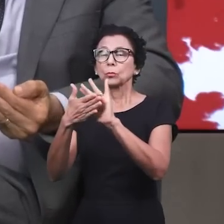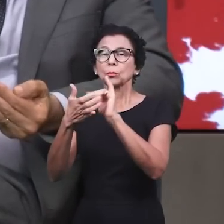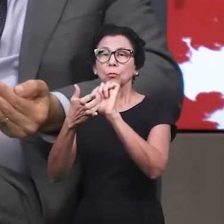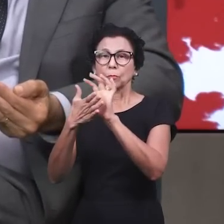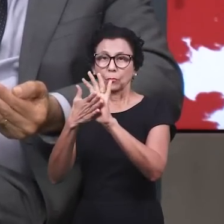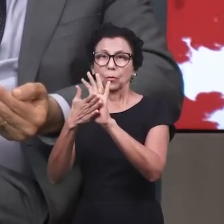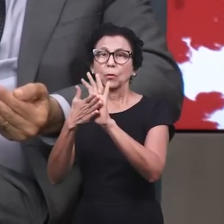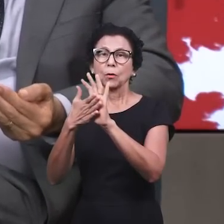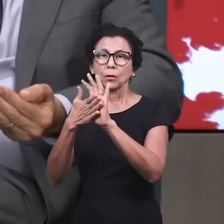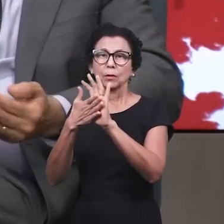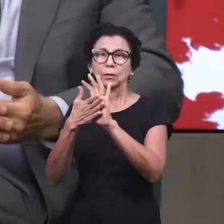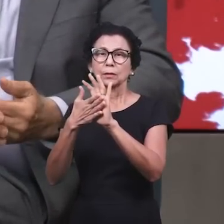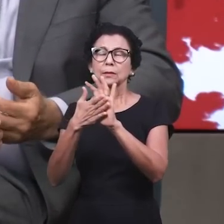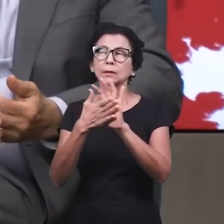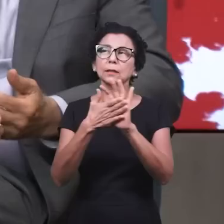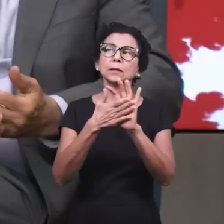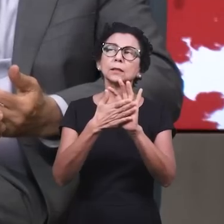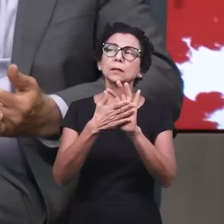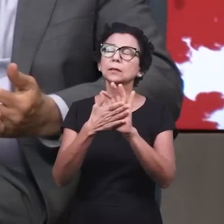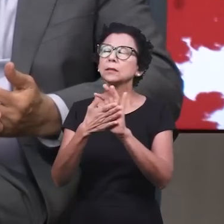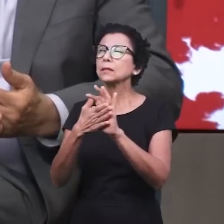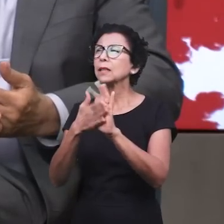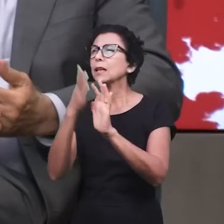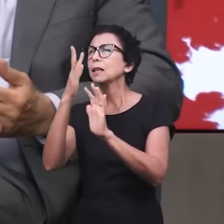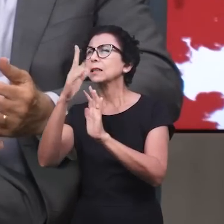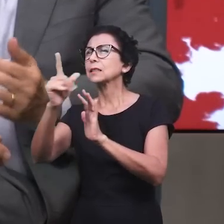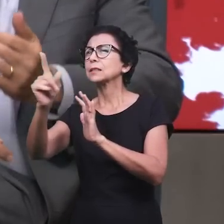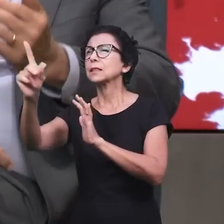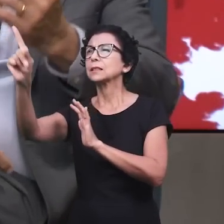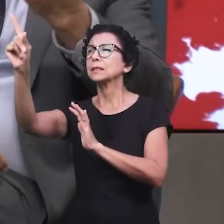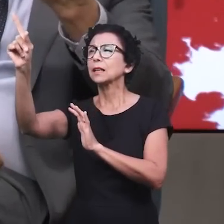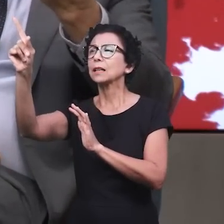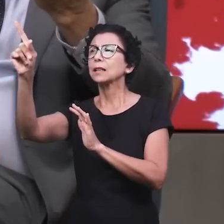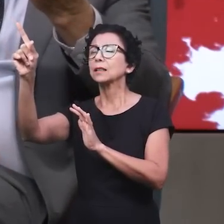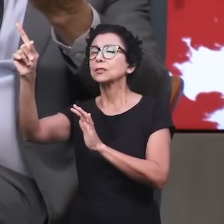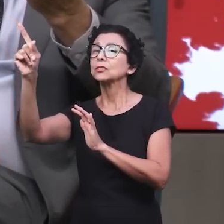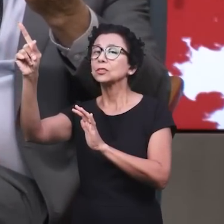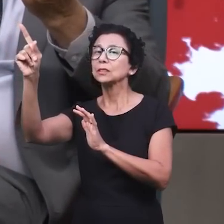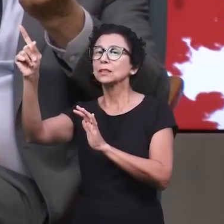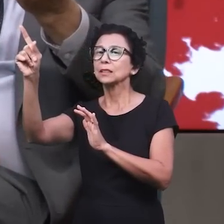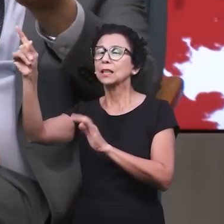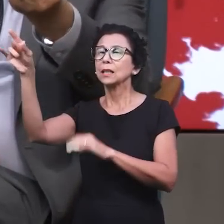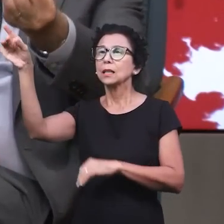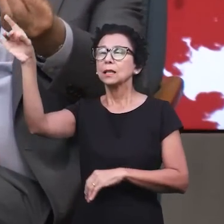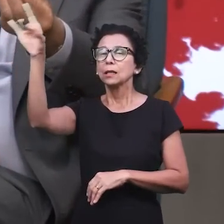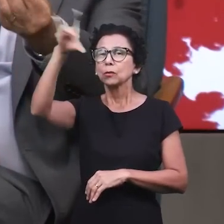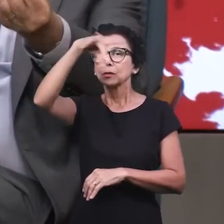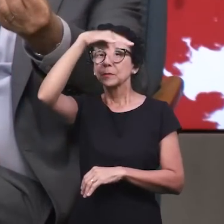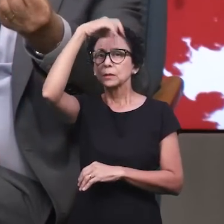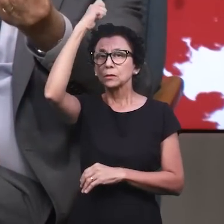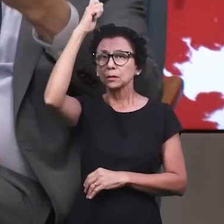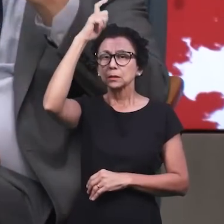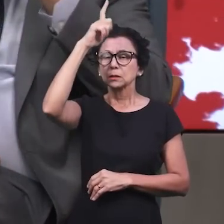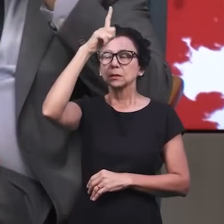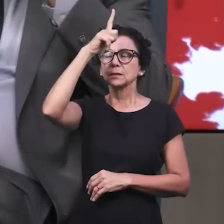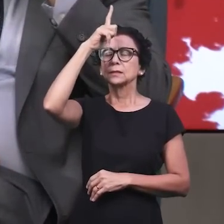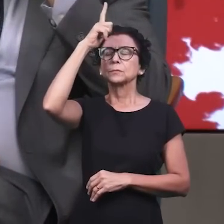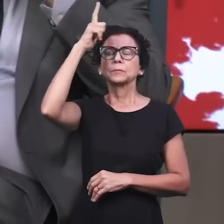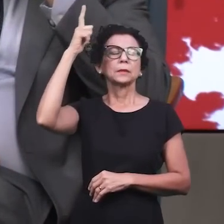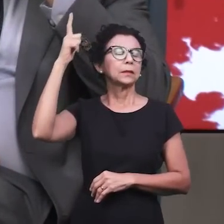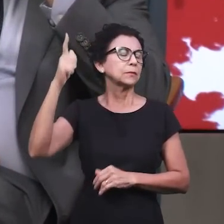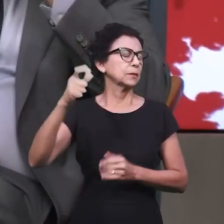uma inspiração do Espírito Santo, quando você expõe esse louvor,